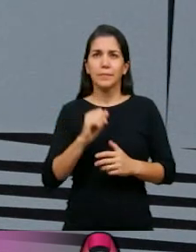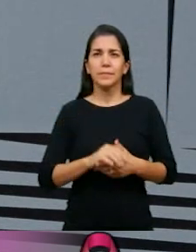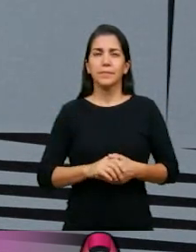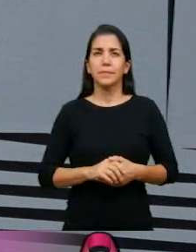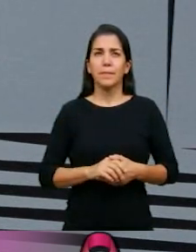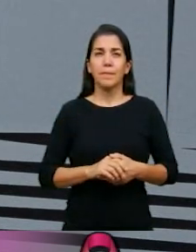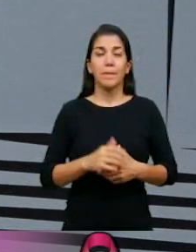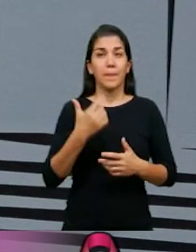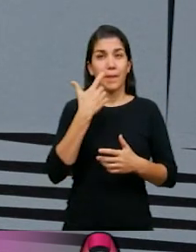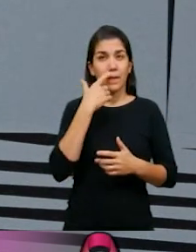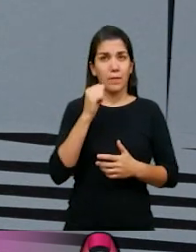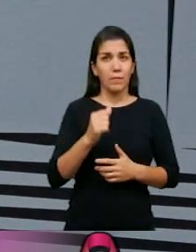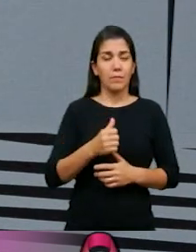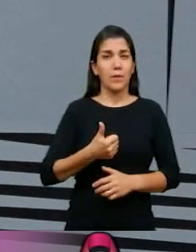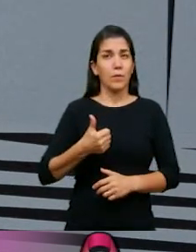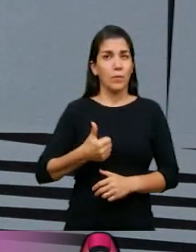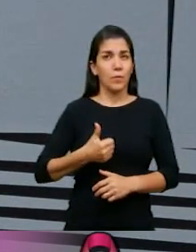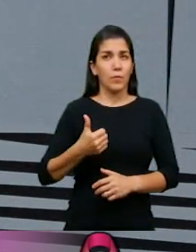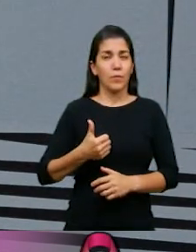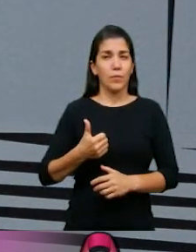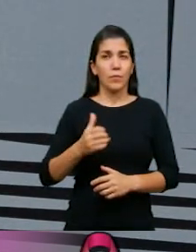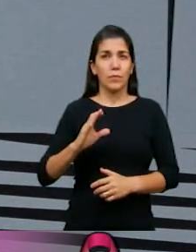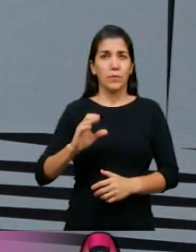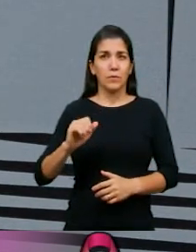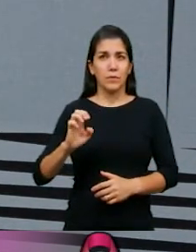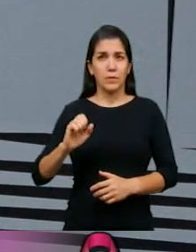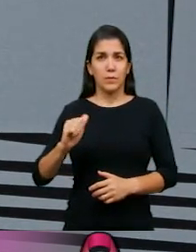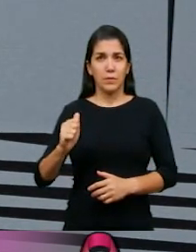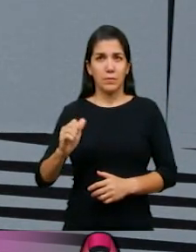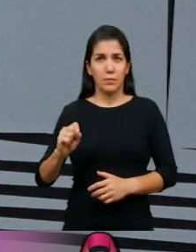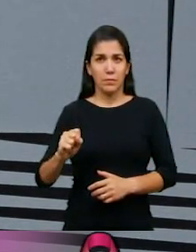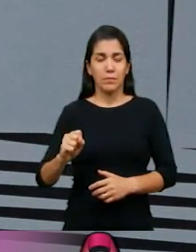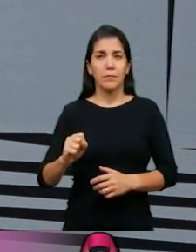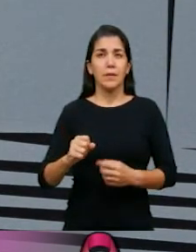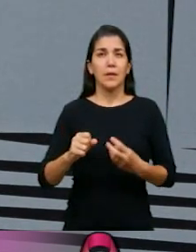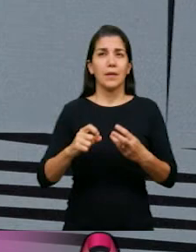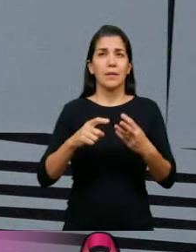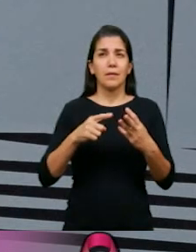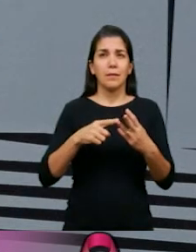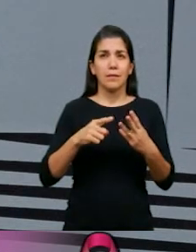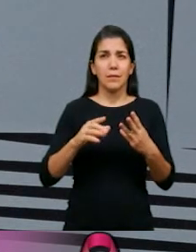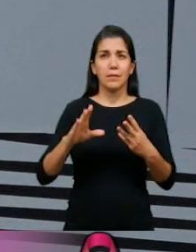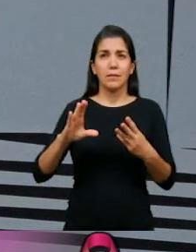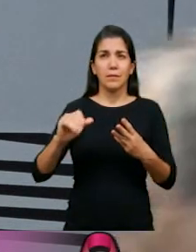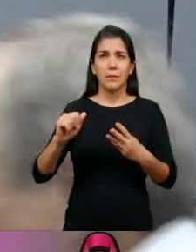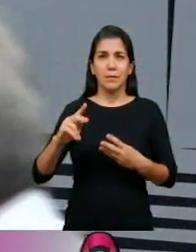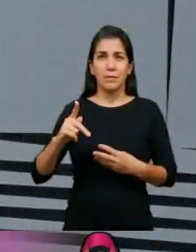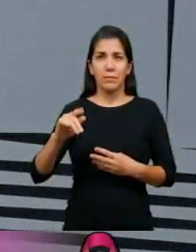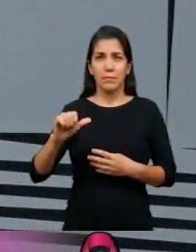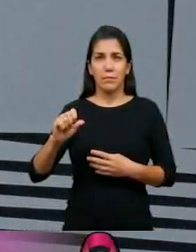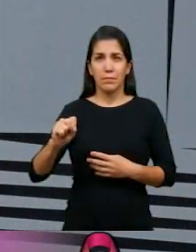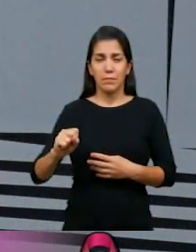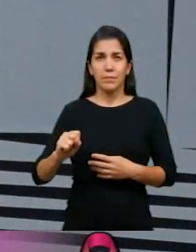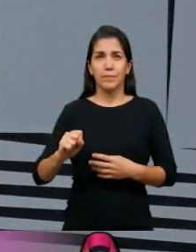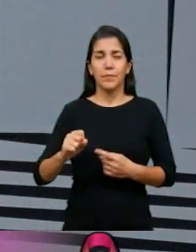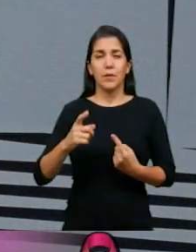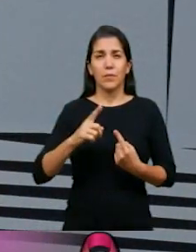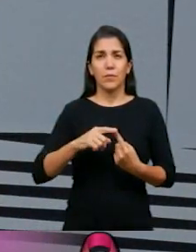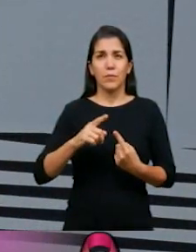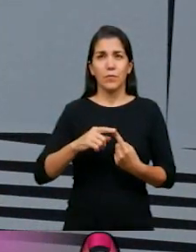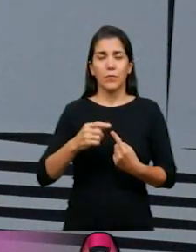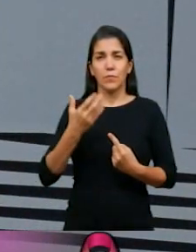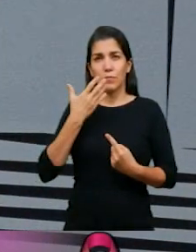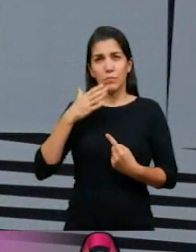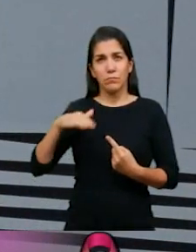Araçatuba possui uma unidade do CEAPS e 3 unidades do CAPS, sendo ela CAPS Infanto Juvenil,